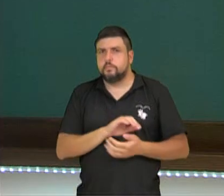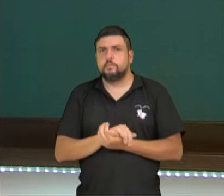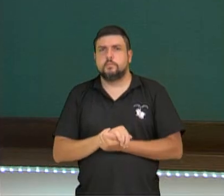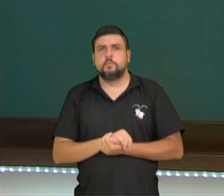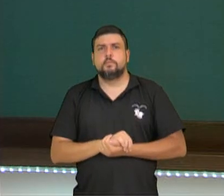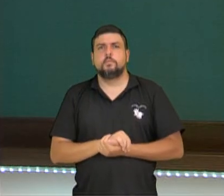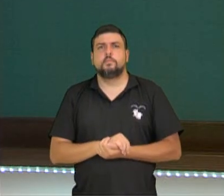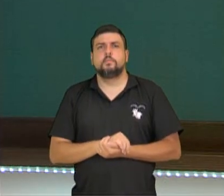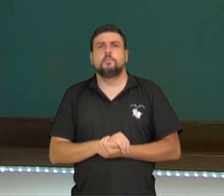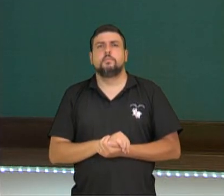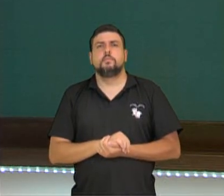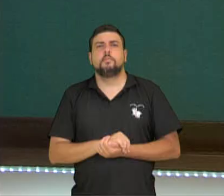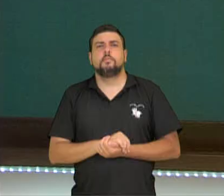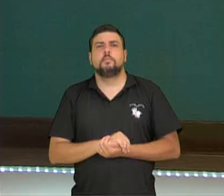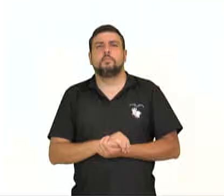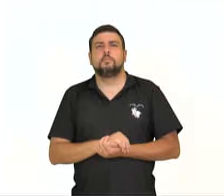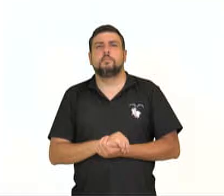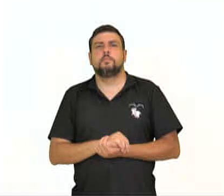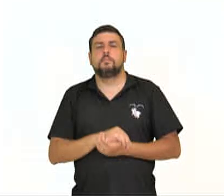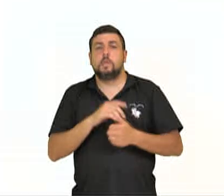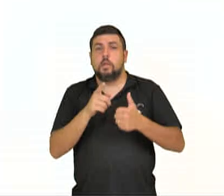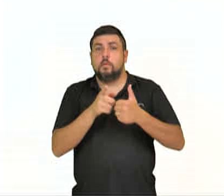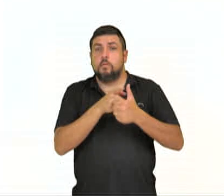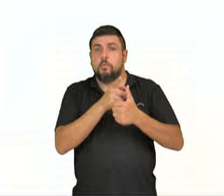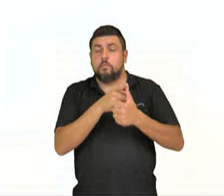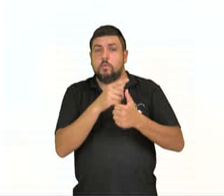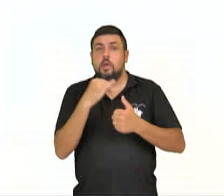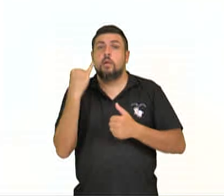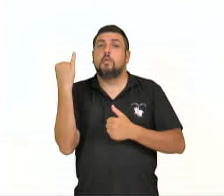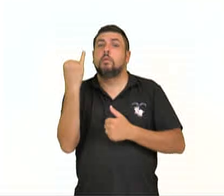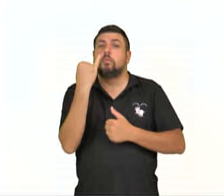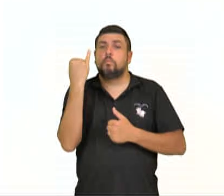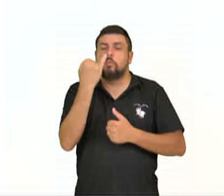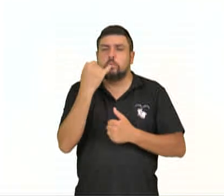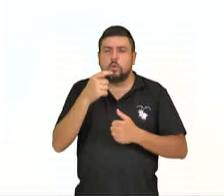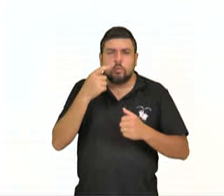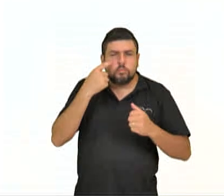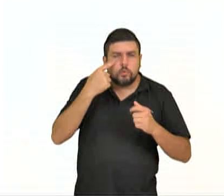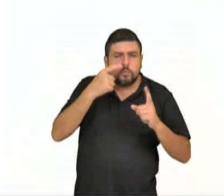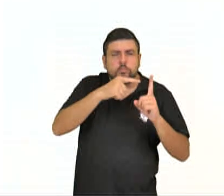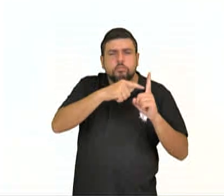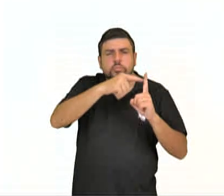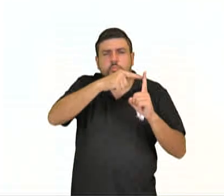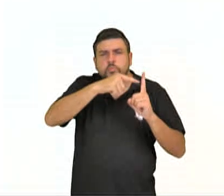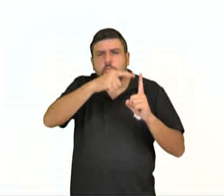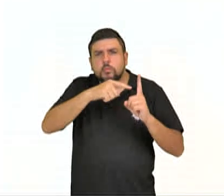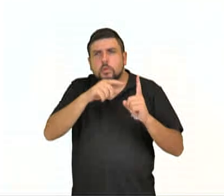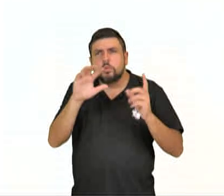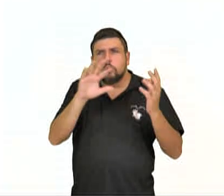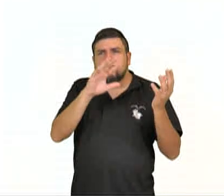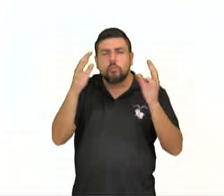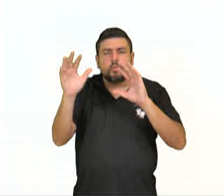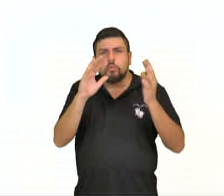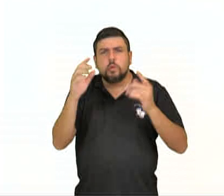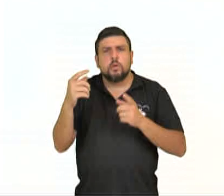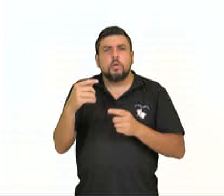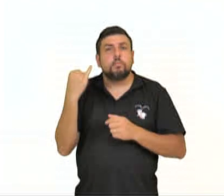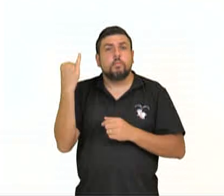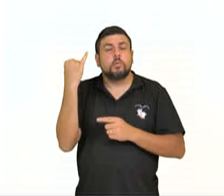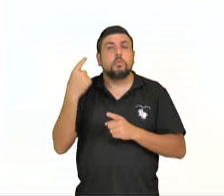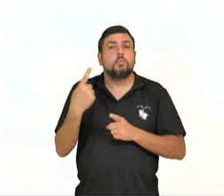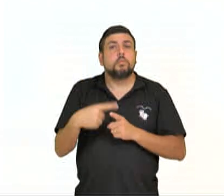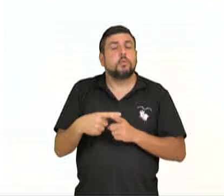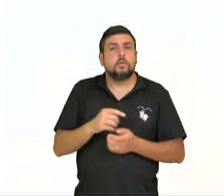certo? Então, a primeira, descrever a importância da previsão do tempo para a sua vida. Por que é importante saber a previsão do tempo? Para